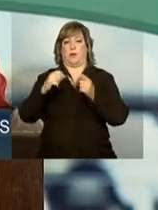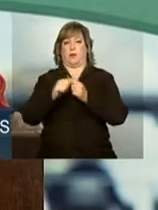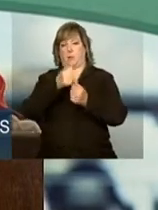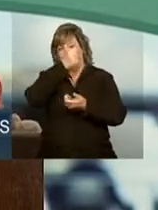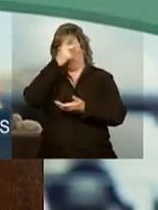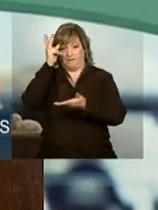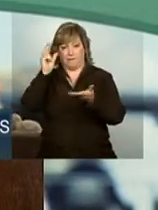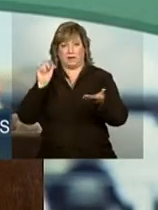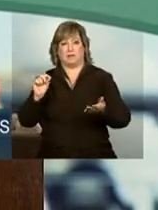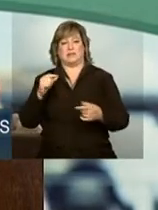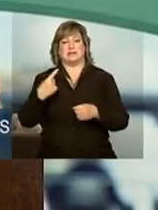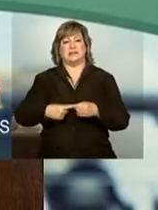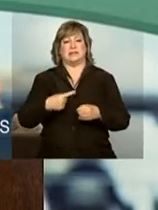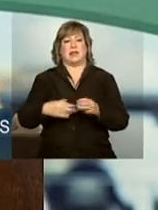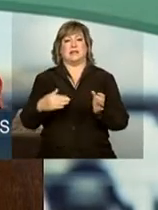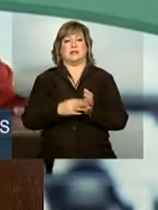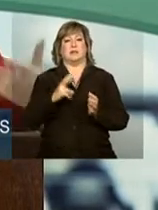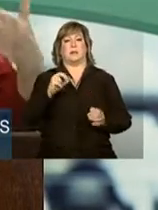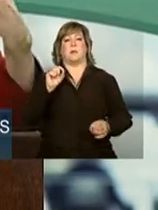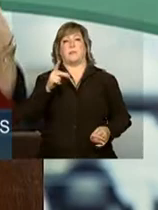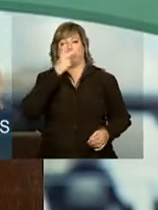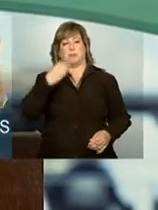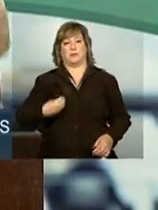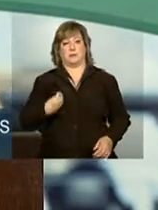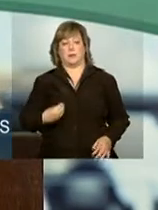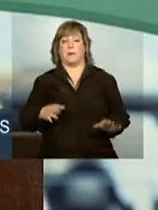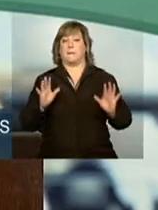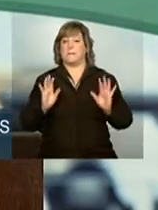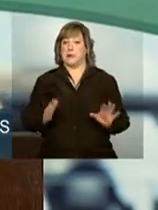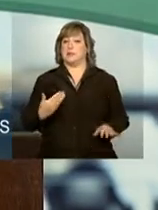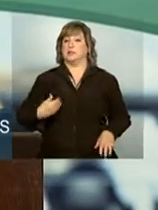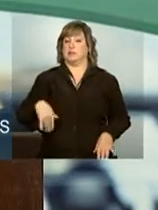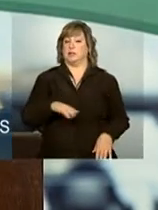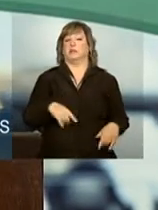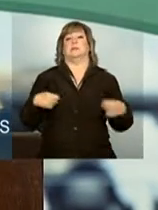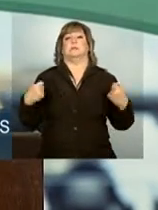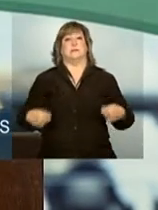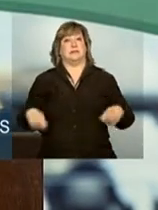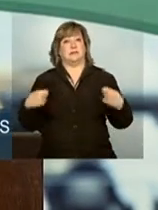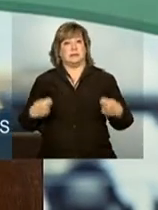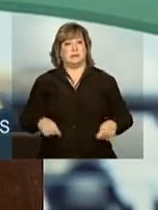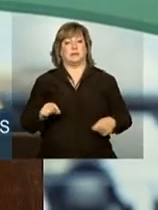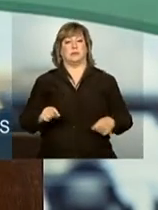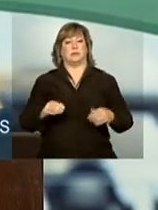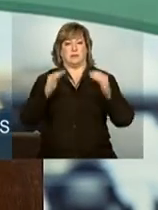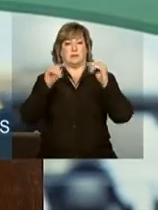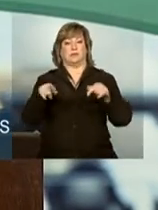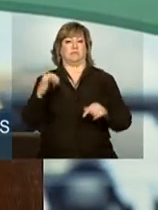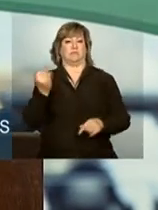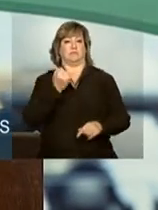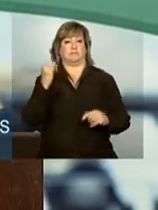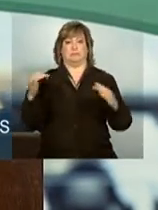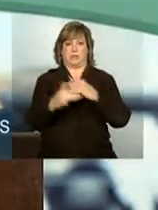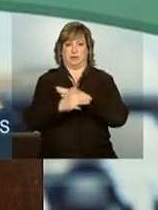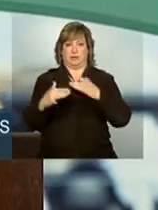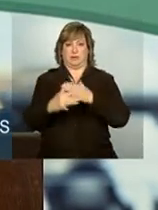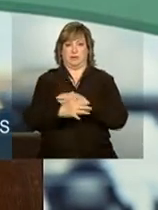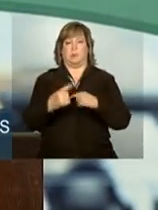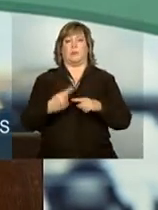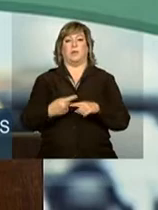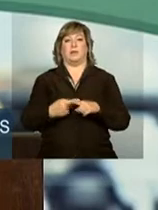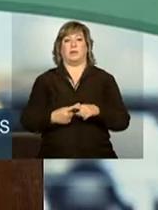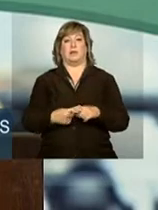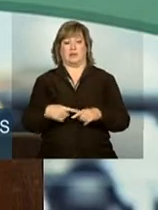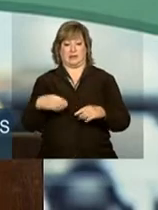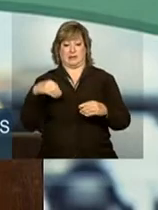de cidades até 50 mil habitantes. Mas temos de reconhecer a importância das metrópoles. O fato de que